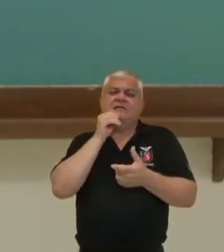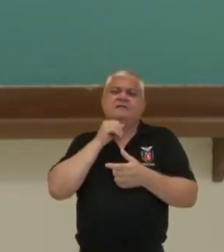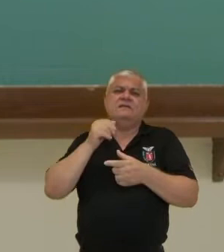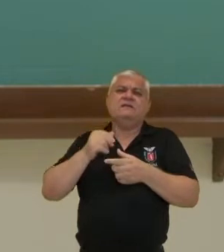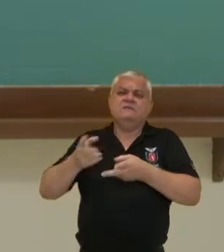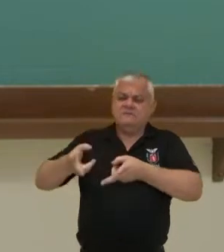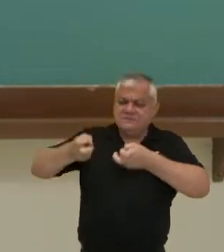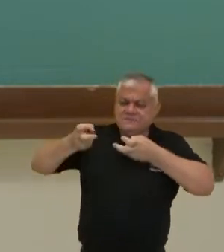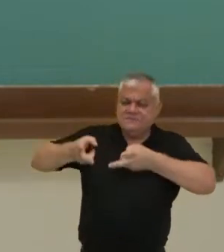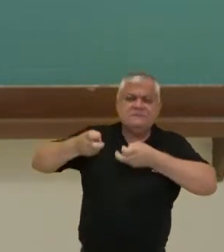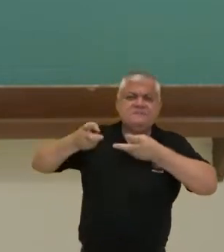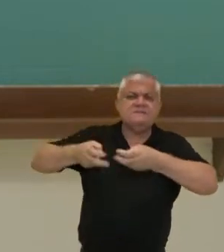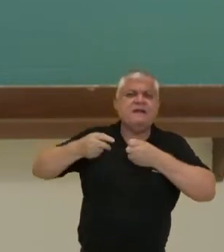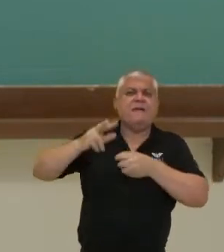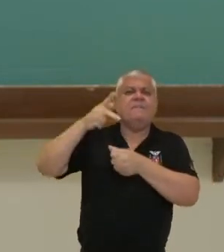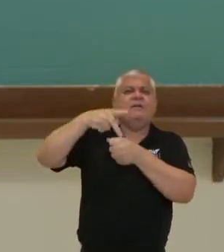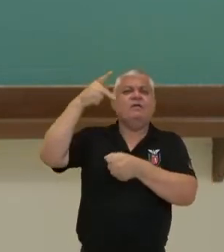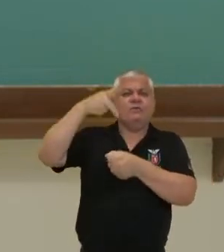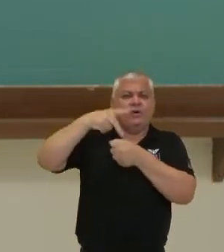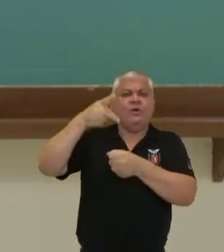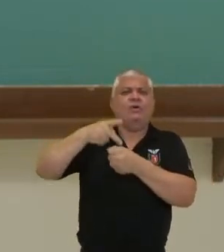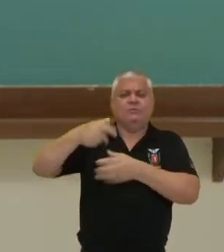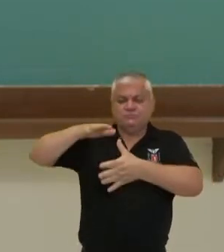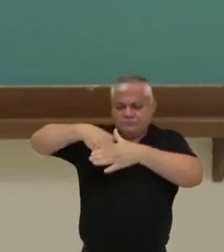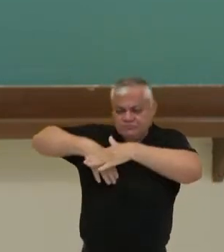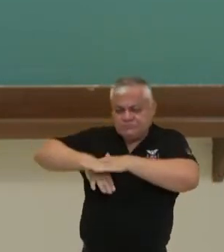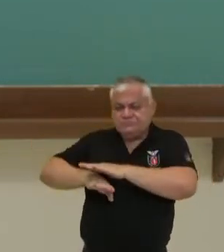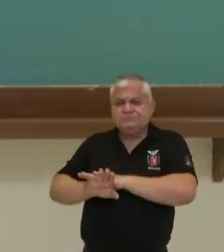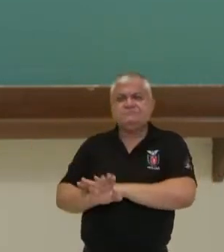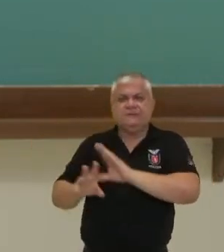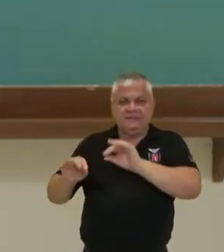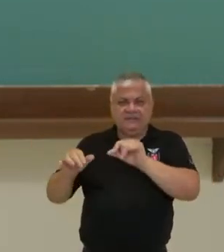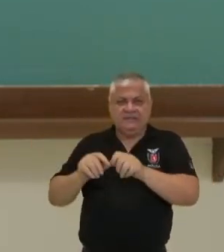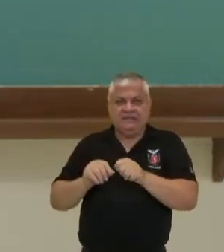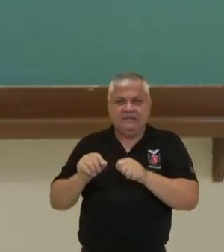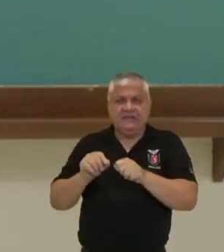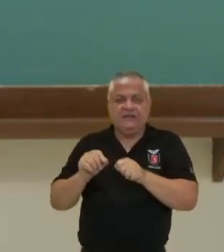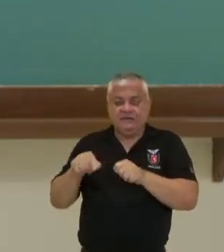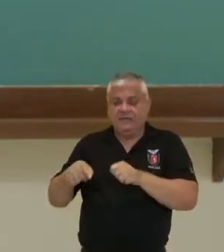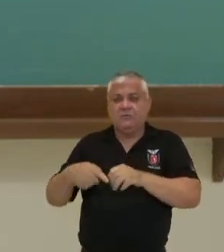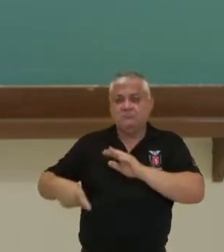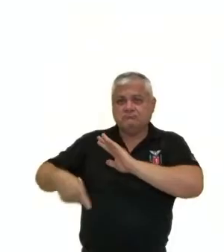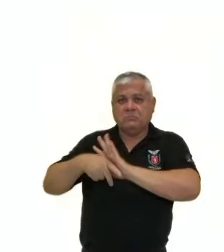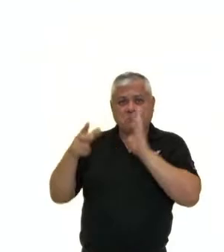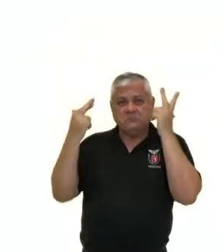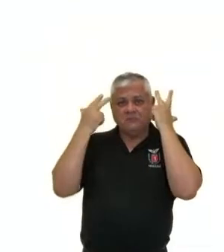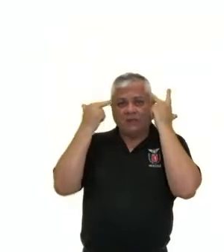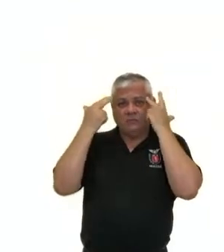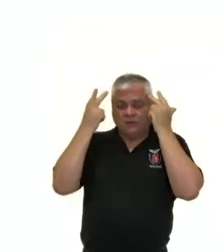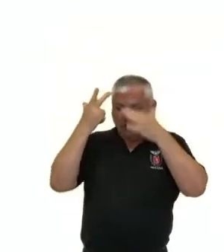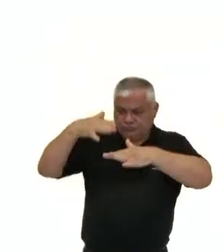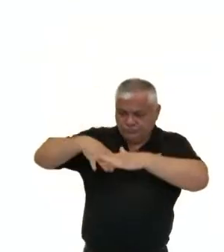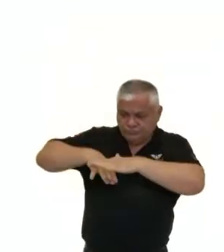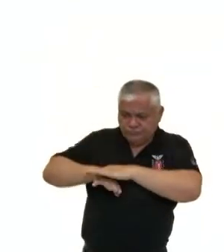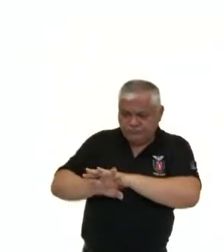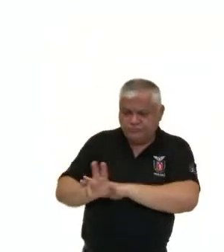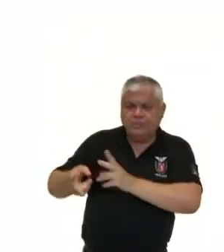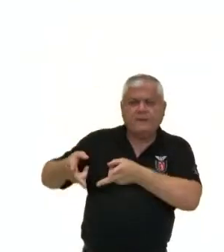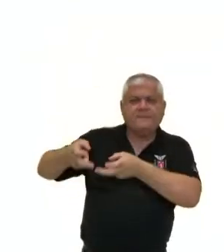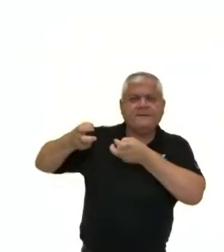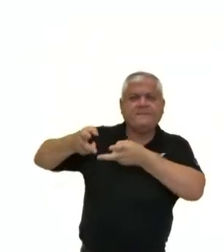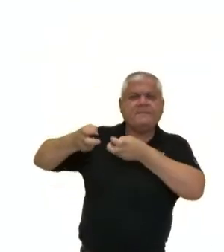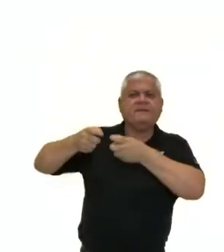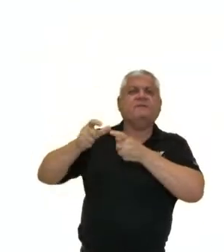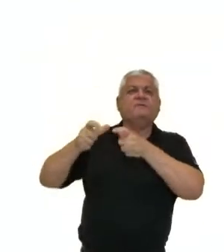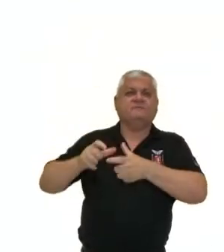extratores de petróleo por que o petróleo é produzido é algo que existe na natureza mas os maiores extratores de petróleo